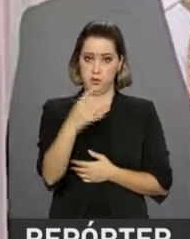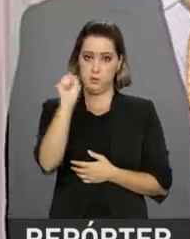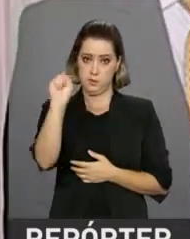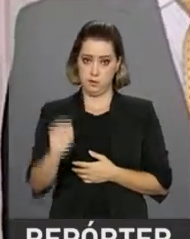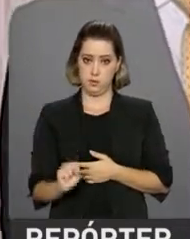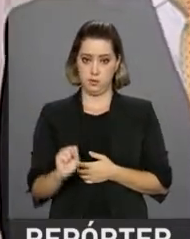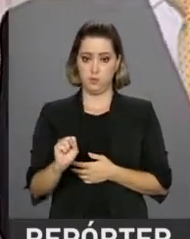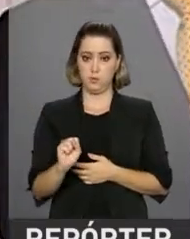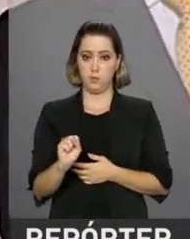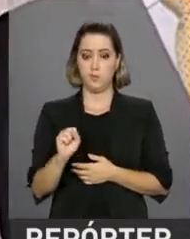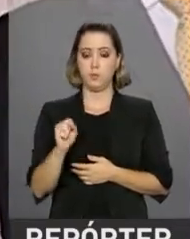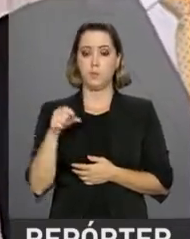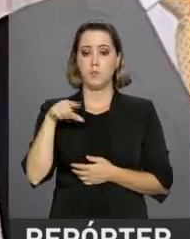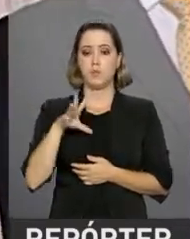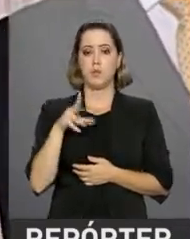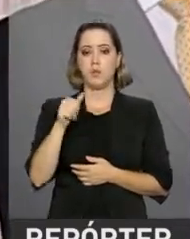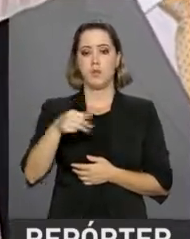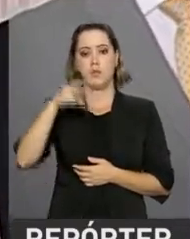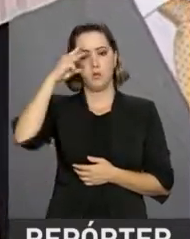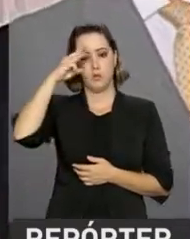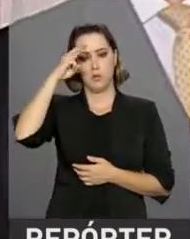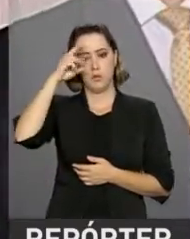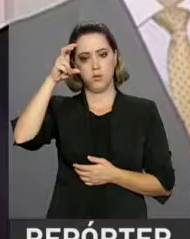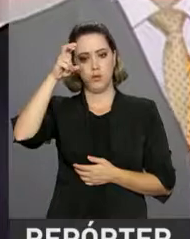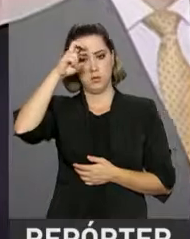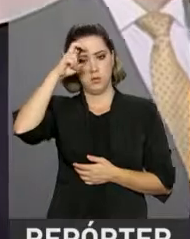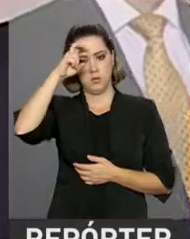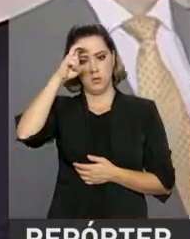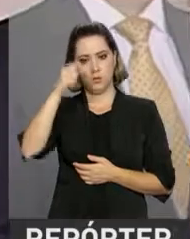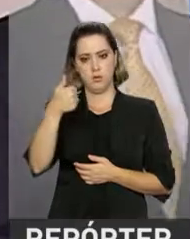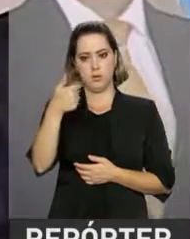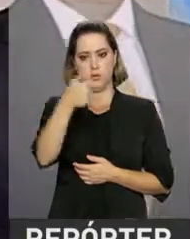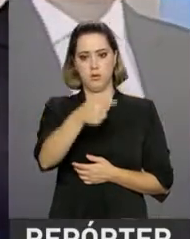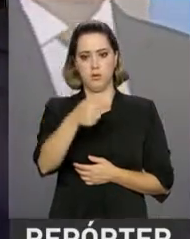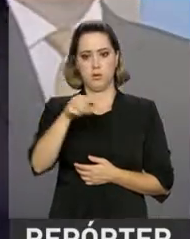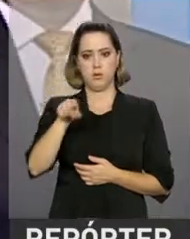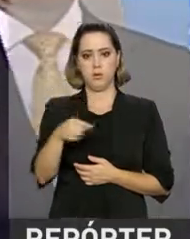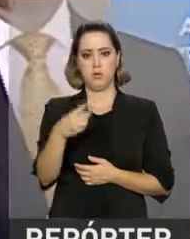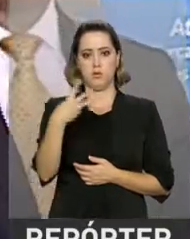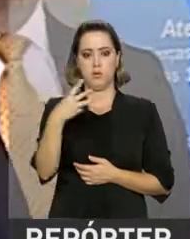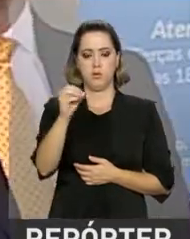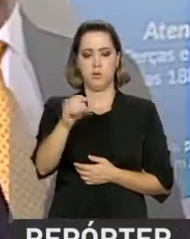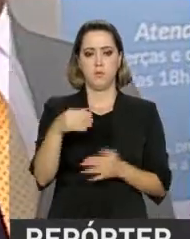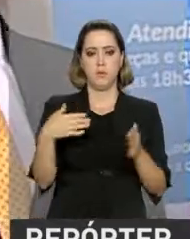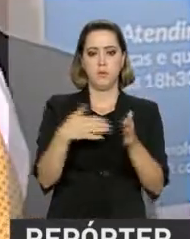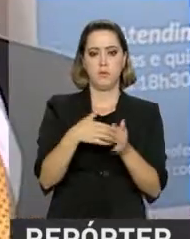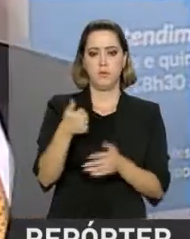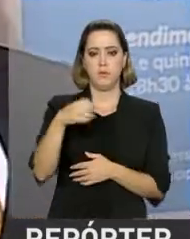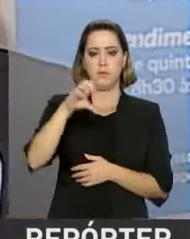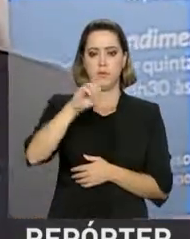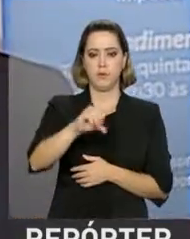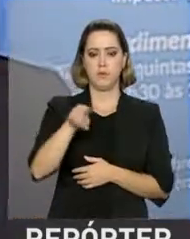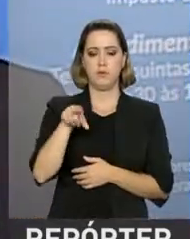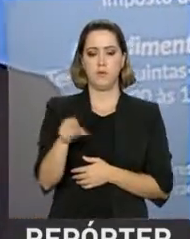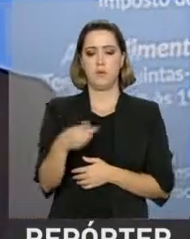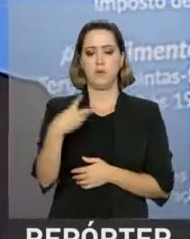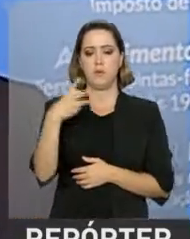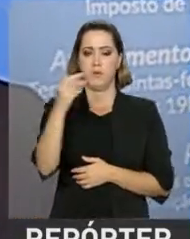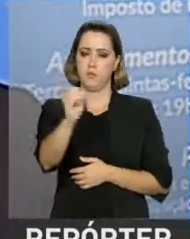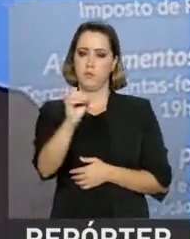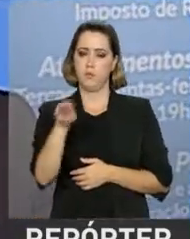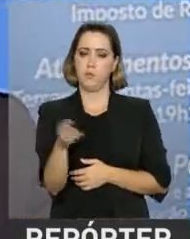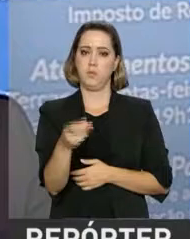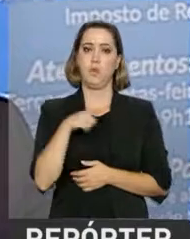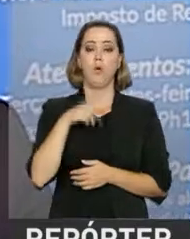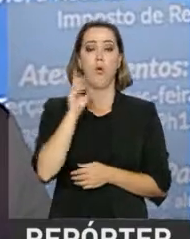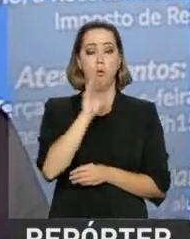704/904 Sul, todas as terças e quintas-feiras, das 17h30 até as 19h30, o atendimento